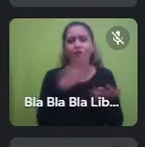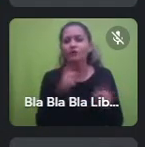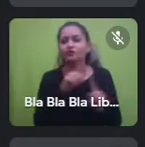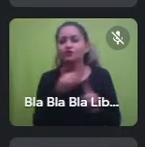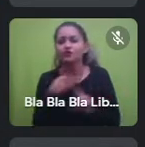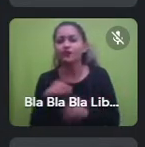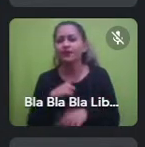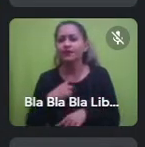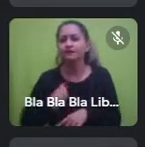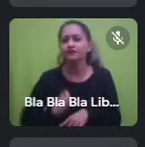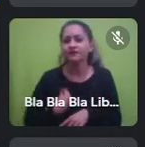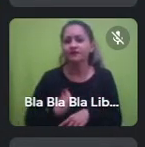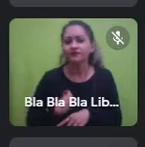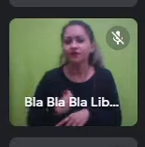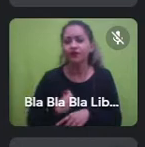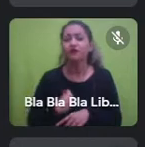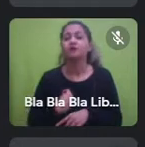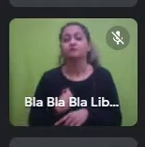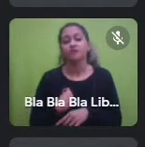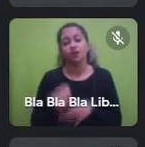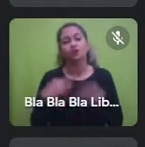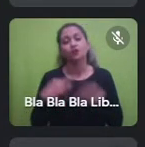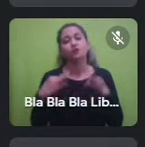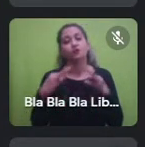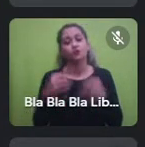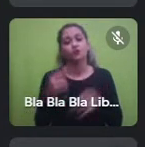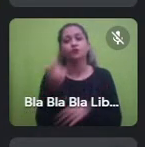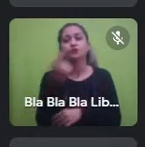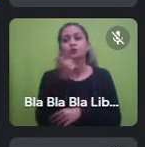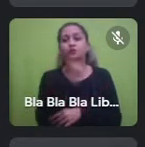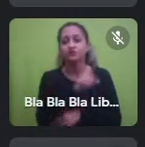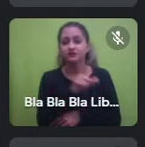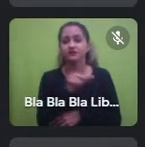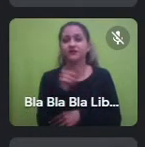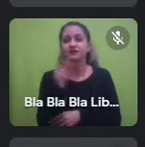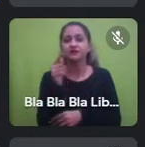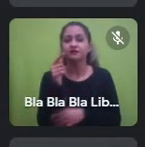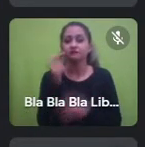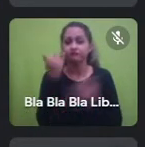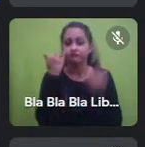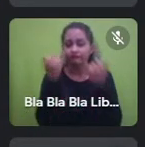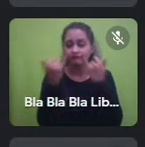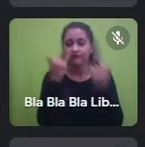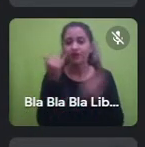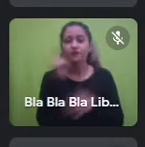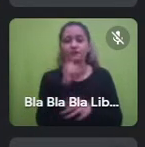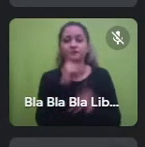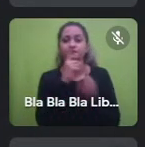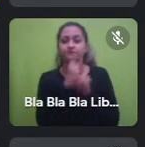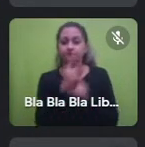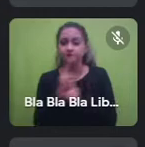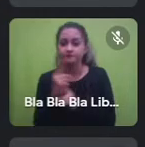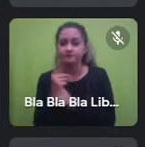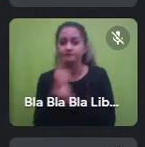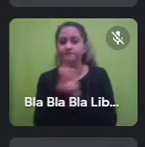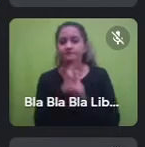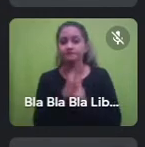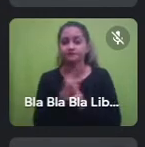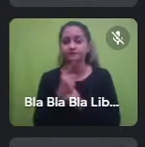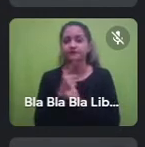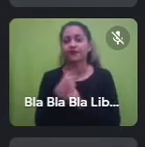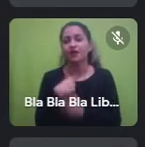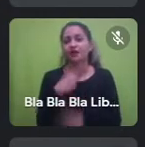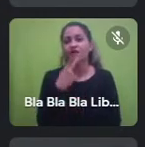no que você conseguir chegar, né, nas espécies que você conseguir encontrar, que eu chamo